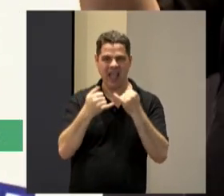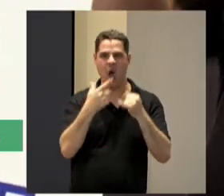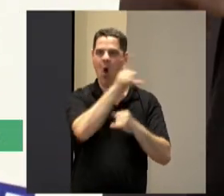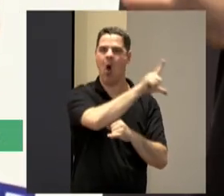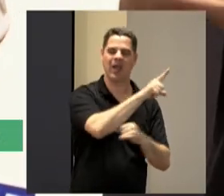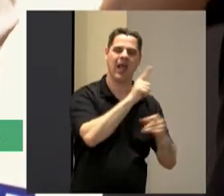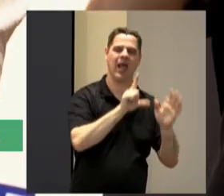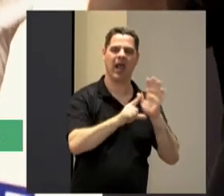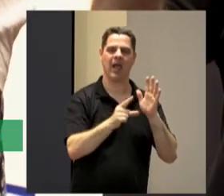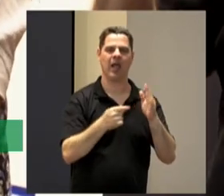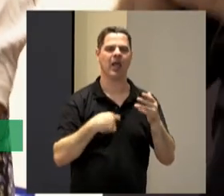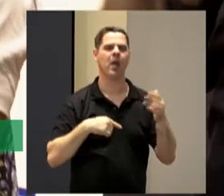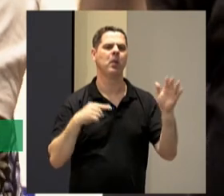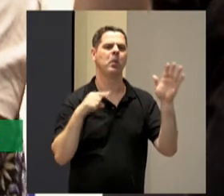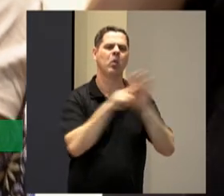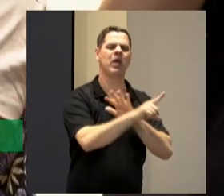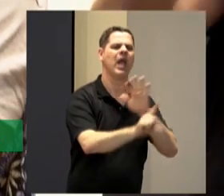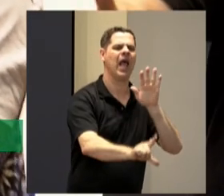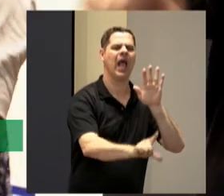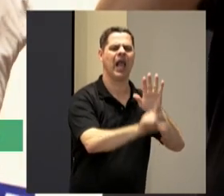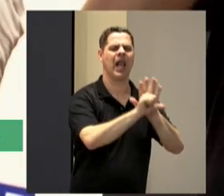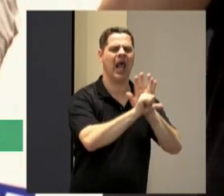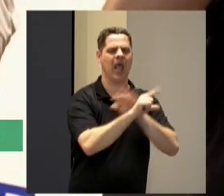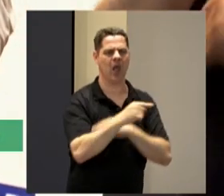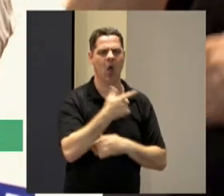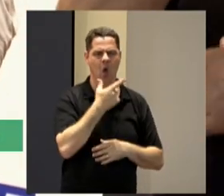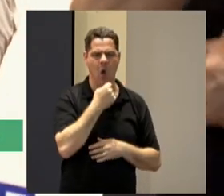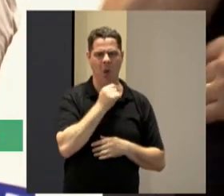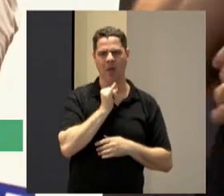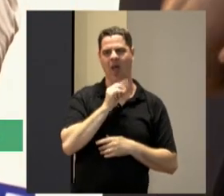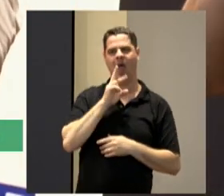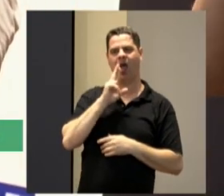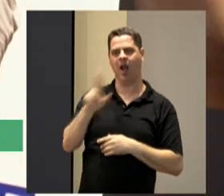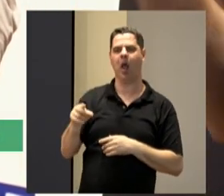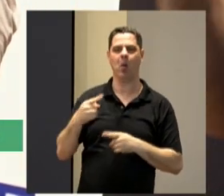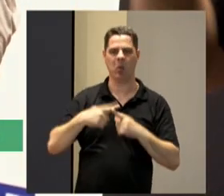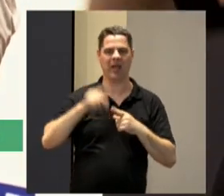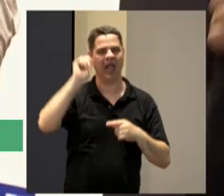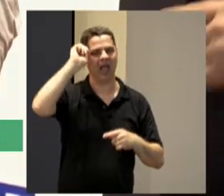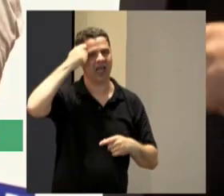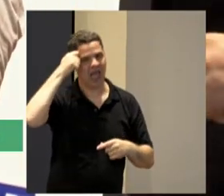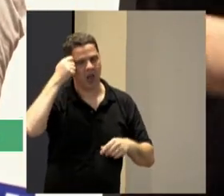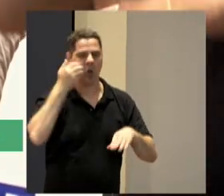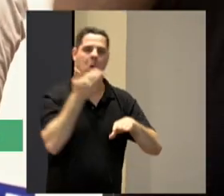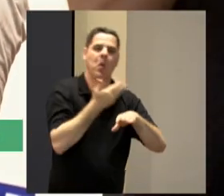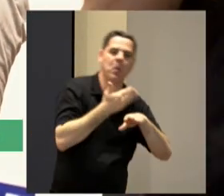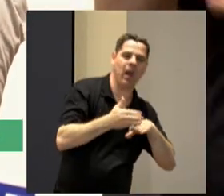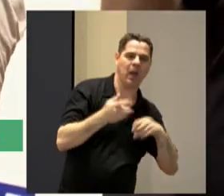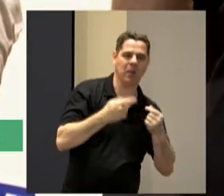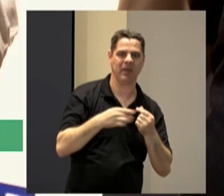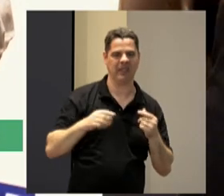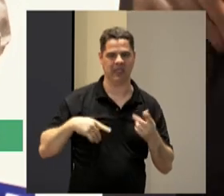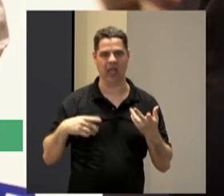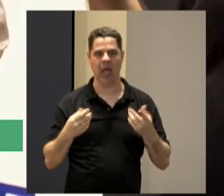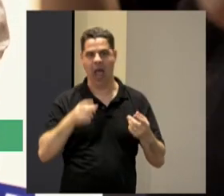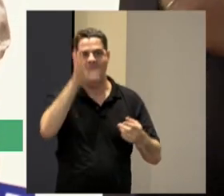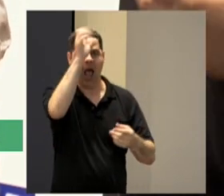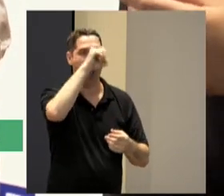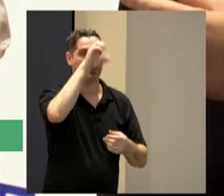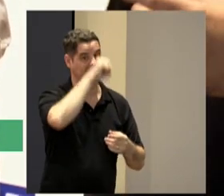4.446, e perguntaram para ele por que uma lei, ele disse, porque os negros e os brancos precisam se reeducar.